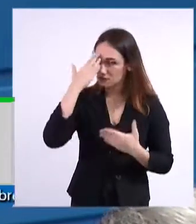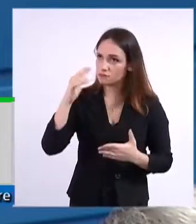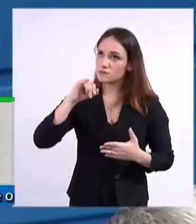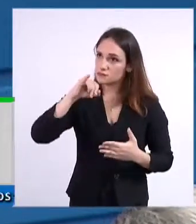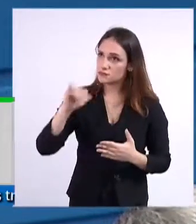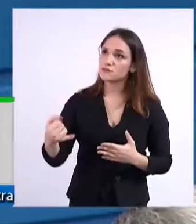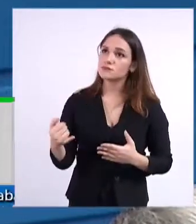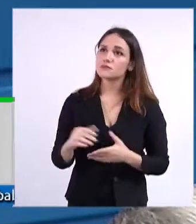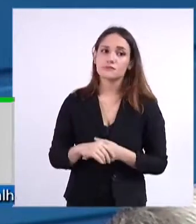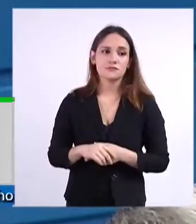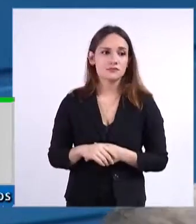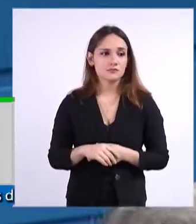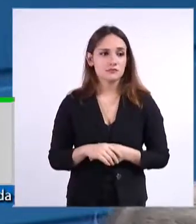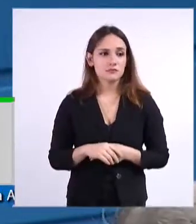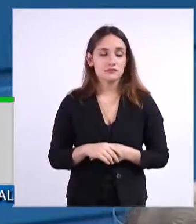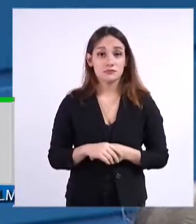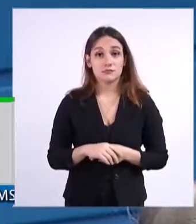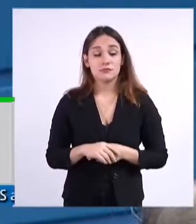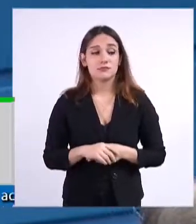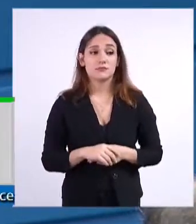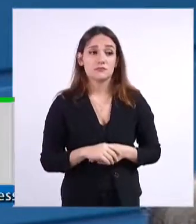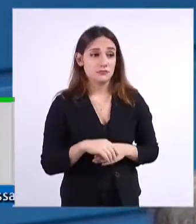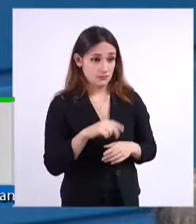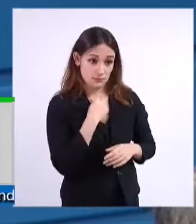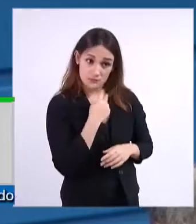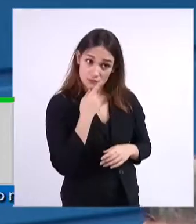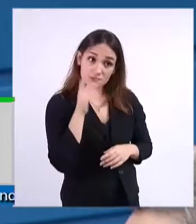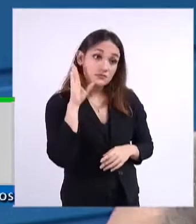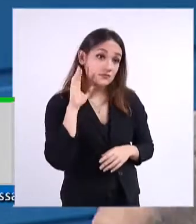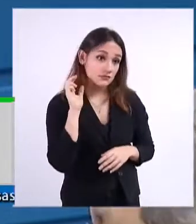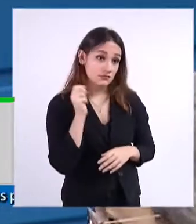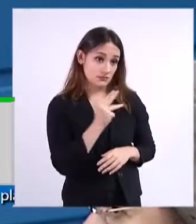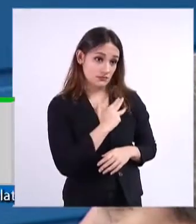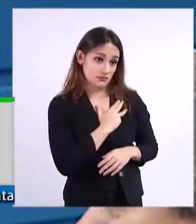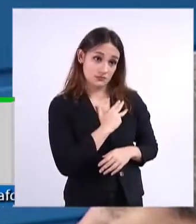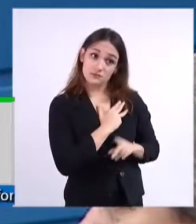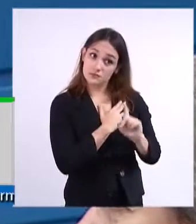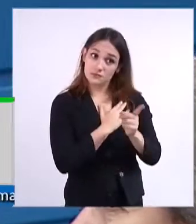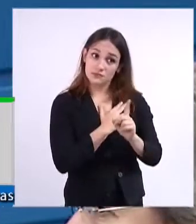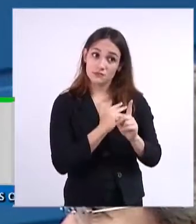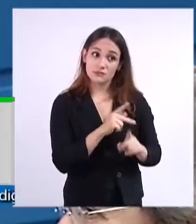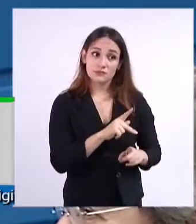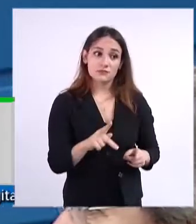dá nesse momento. Só não vale falar do Lula. Não vou falar dele.